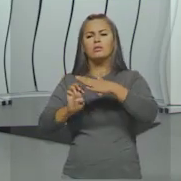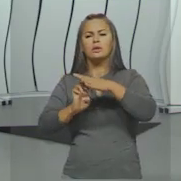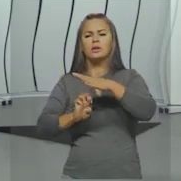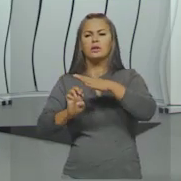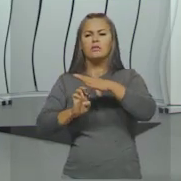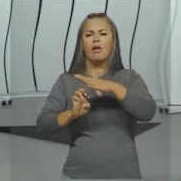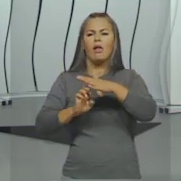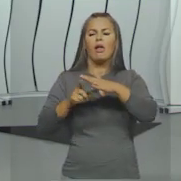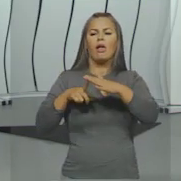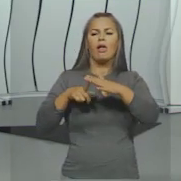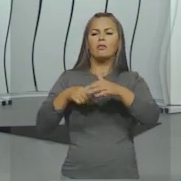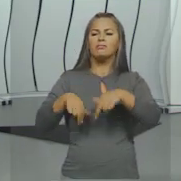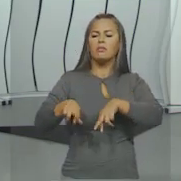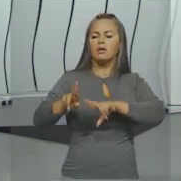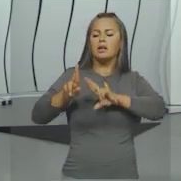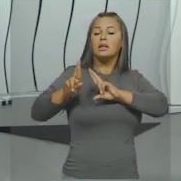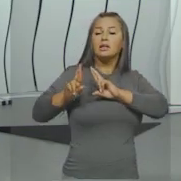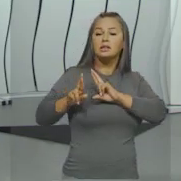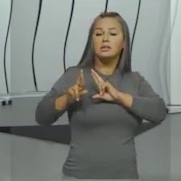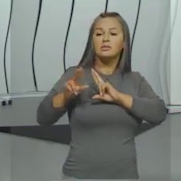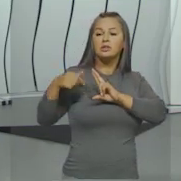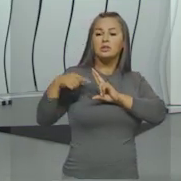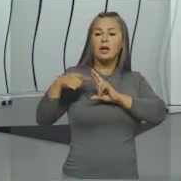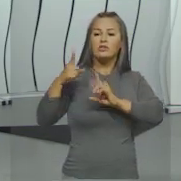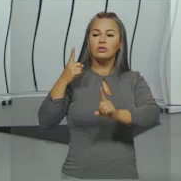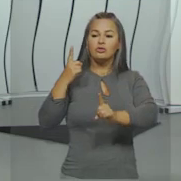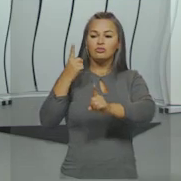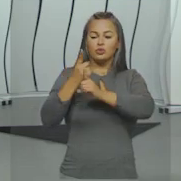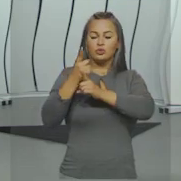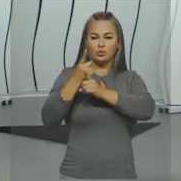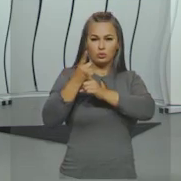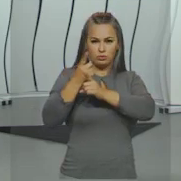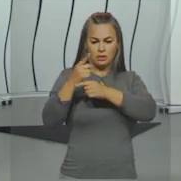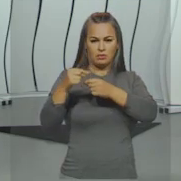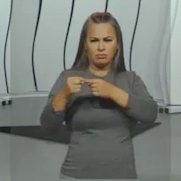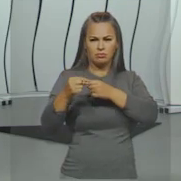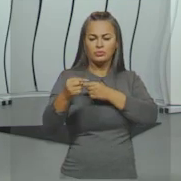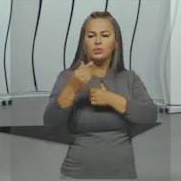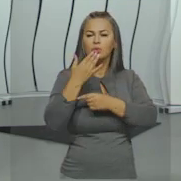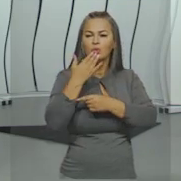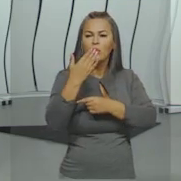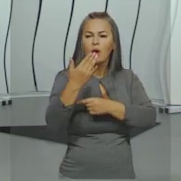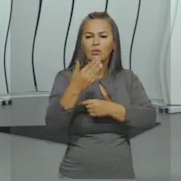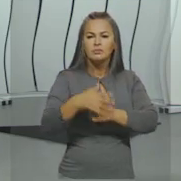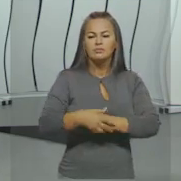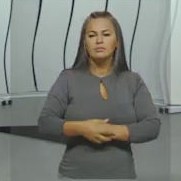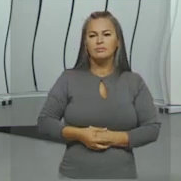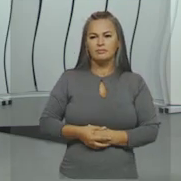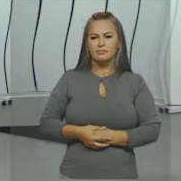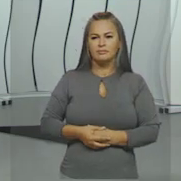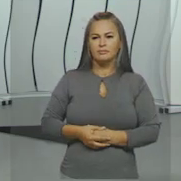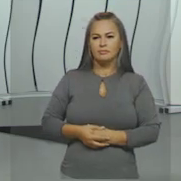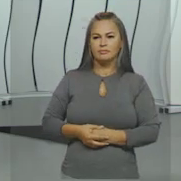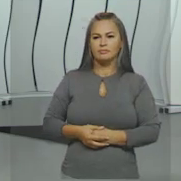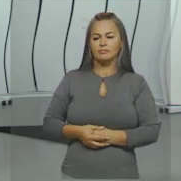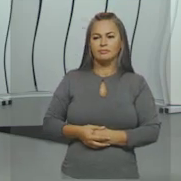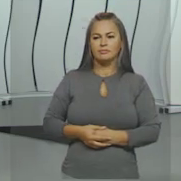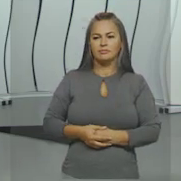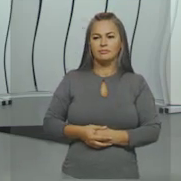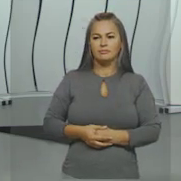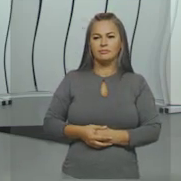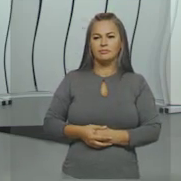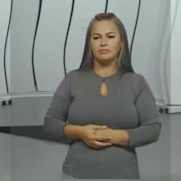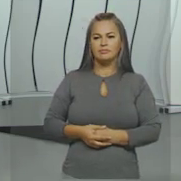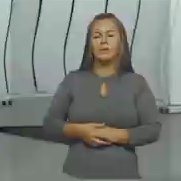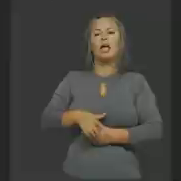no Brasil? Os principais órgãos que fazem as análises, que coletam, que divulgam esses dados. No Brasil, os principais institutos de